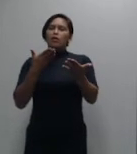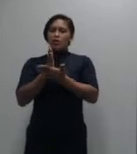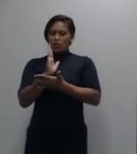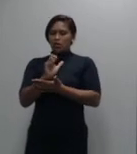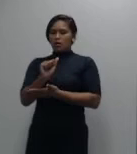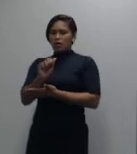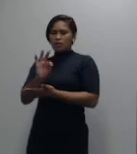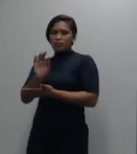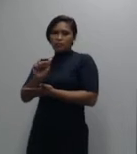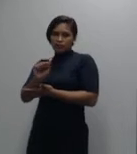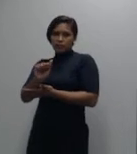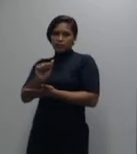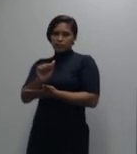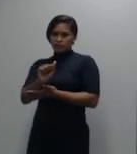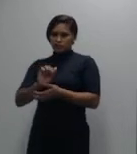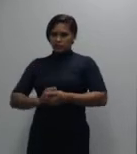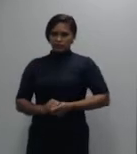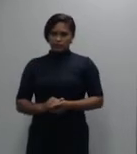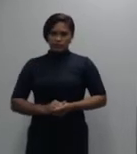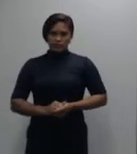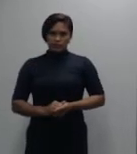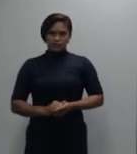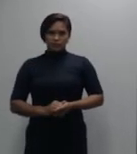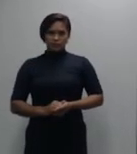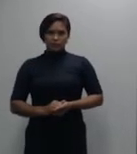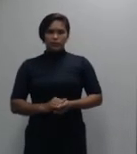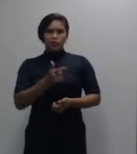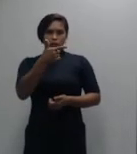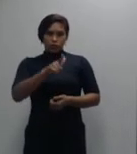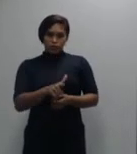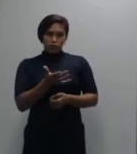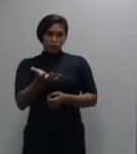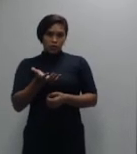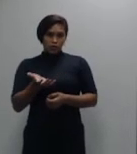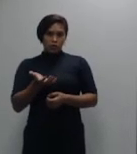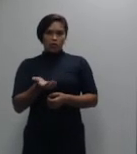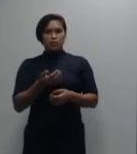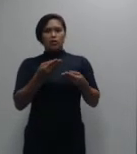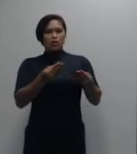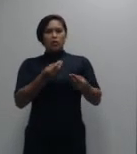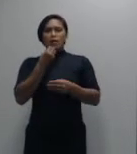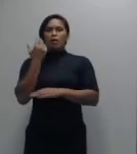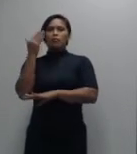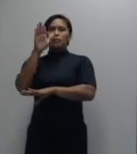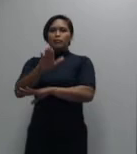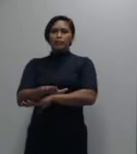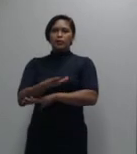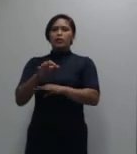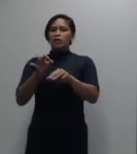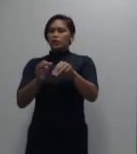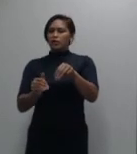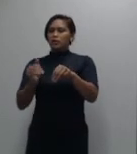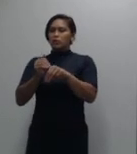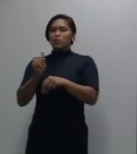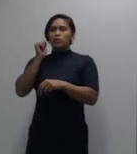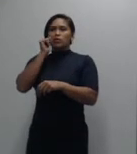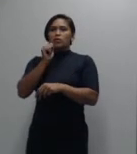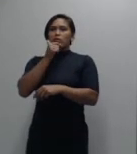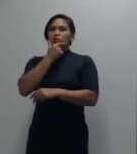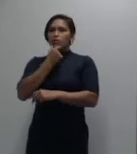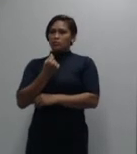a mesma devidamente aprovar mais uma vez quero dar boa tarde aos ministros as ministras